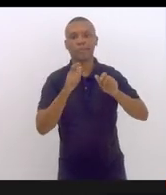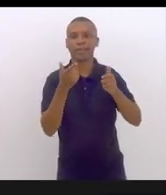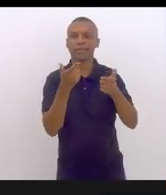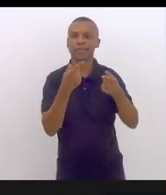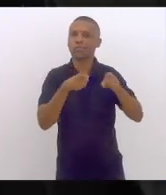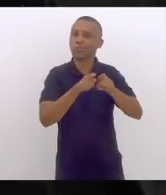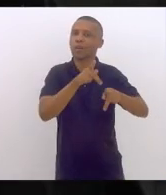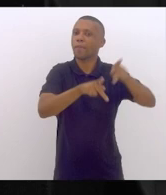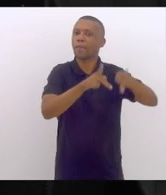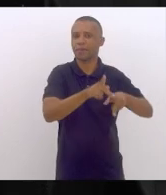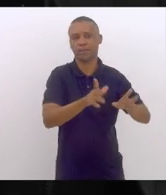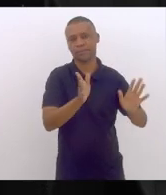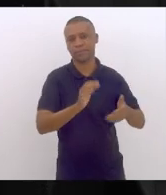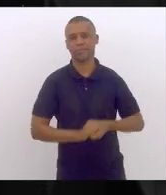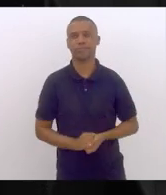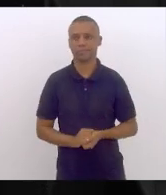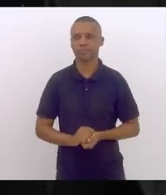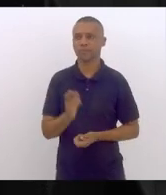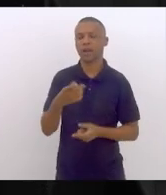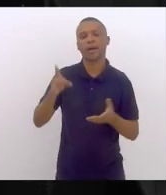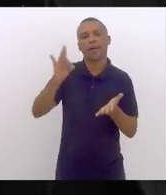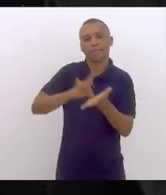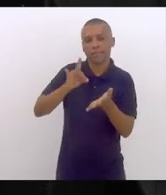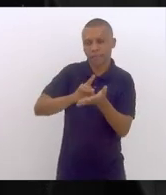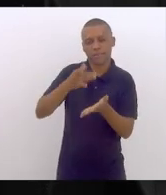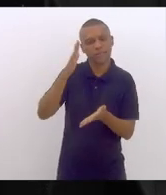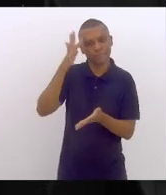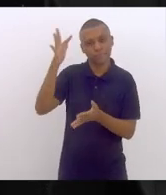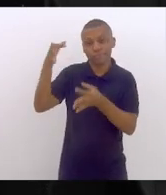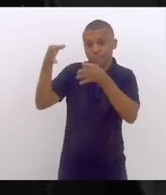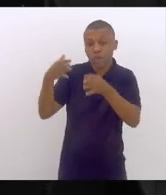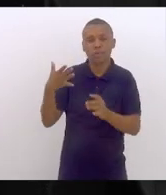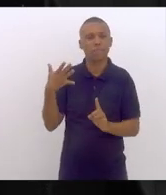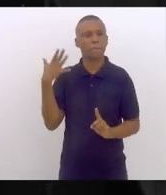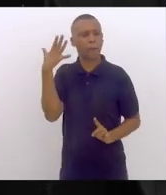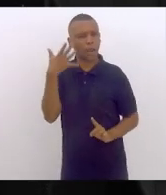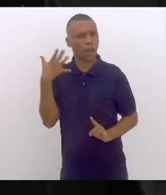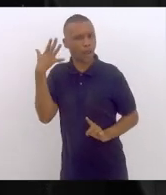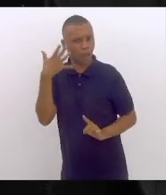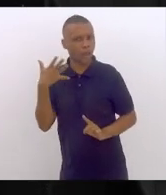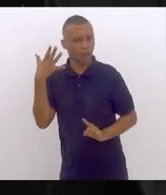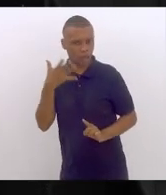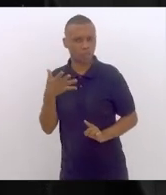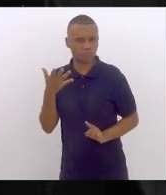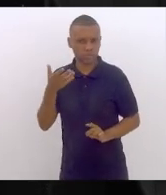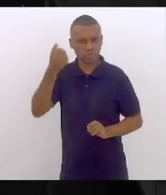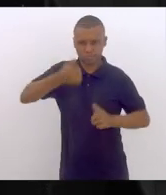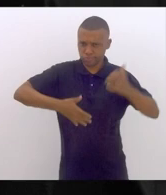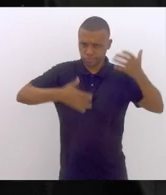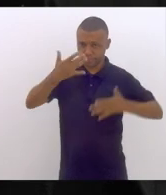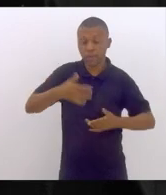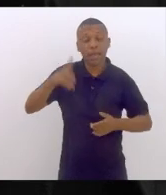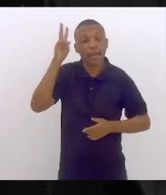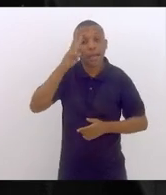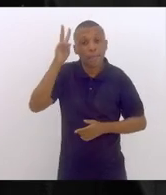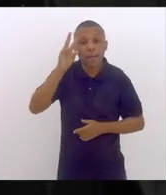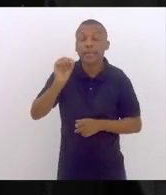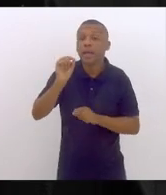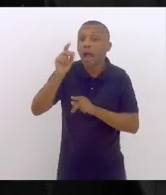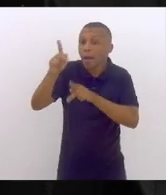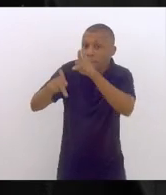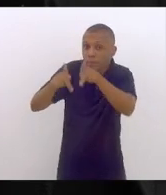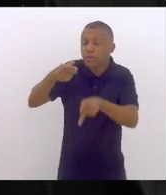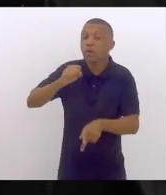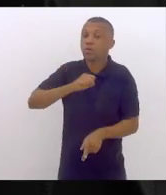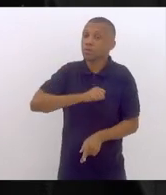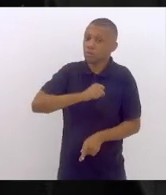federal exatamente nessa linha como vossa excelência percebeu que eu discursava e lembrar que além das populações de são de Niterói São